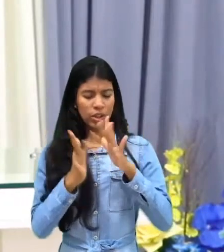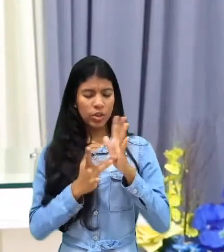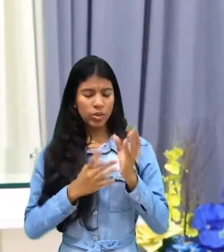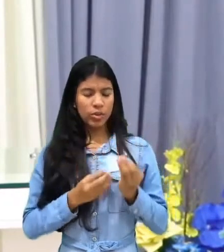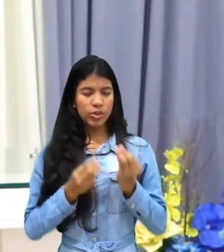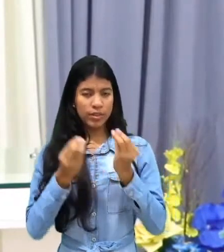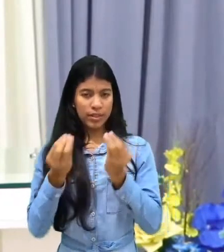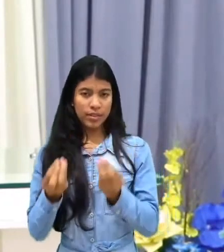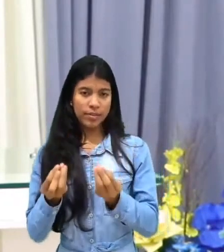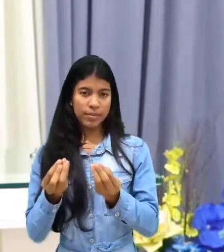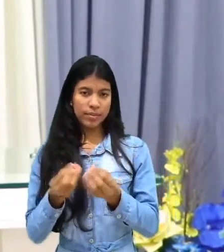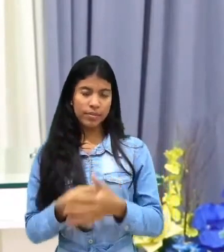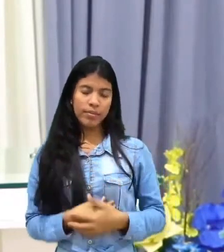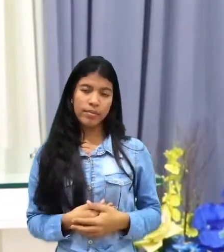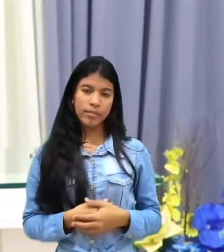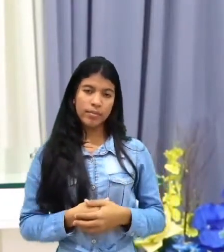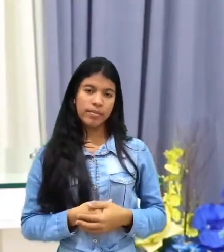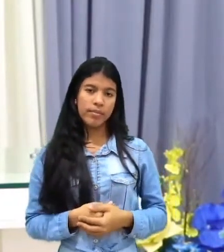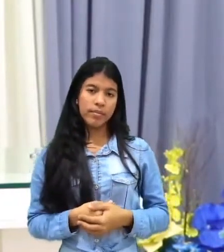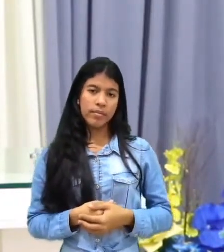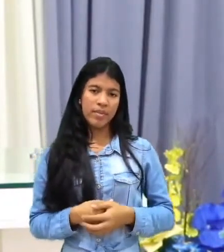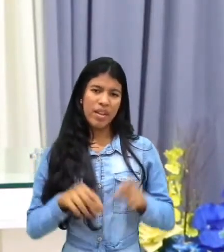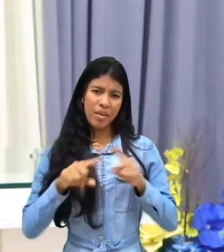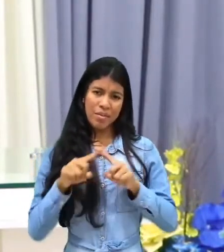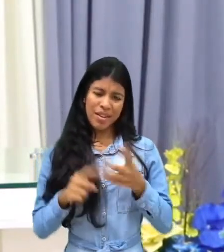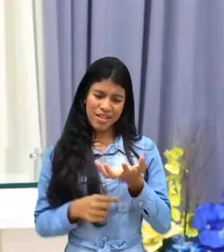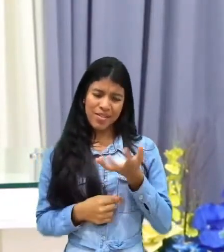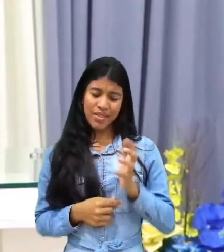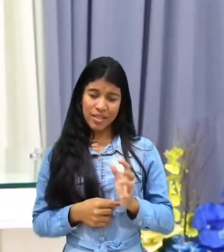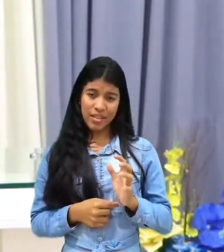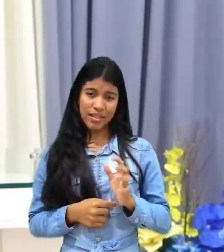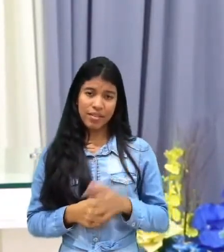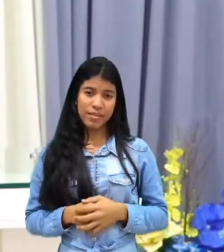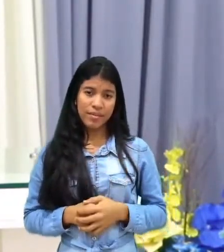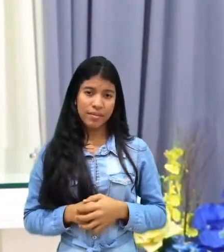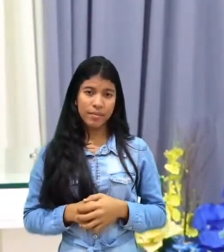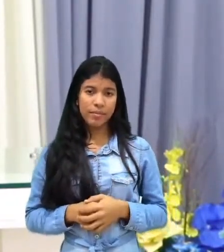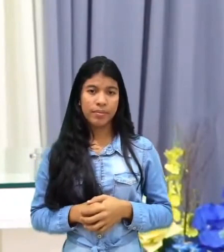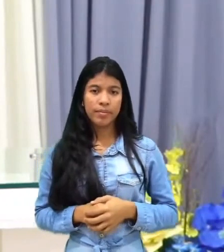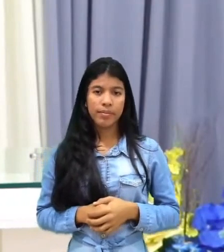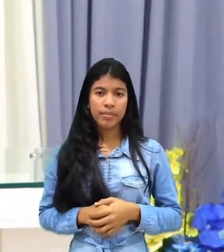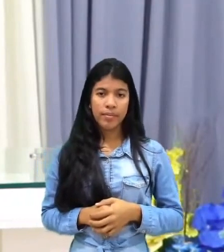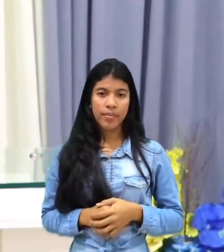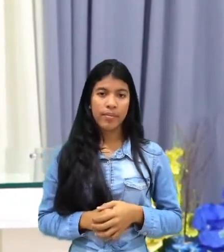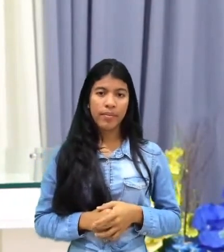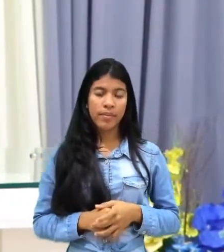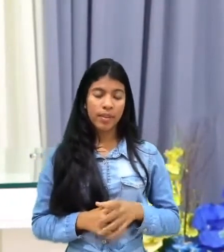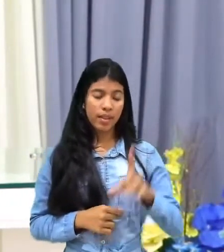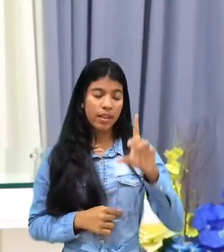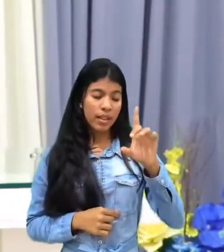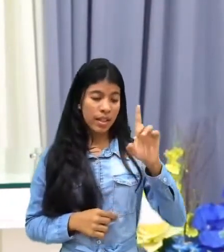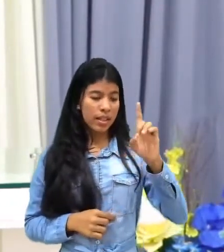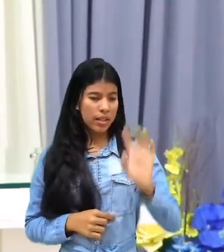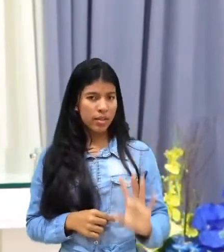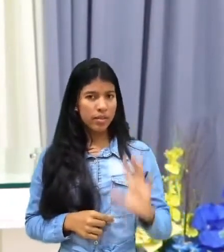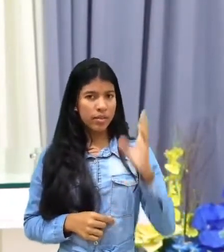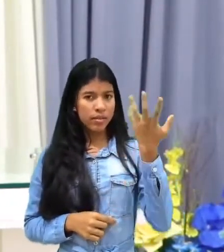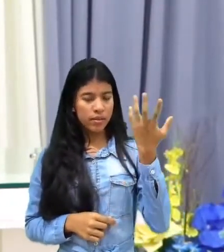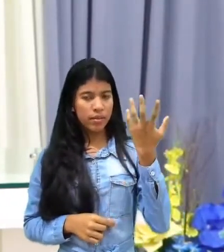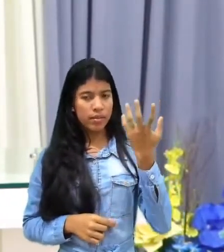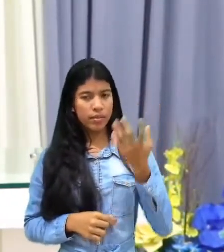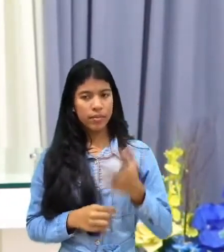bater cabeça com quem não quer nada. Essa é a maneira de Deus agir. É assim que tem sido